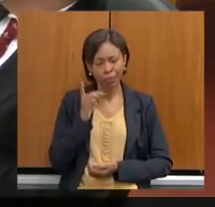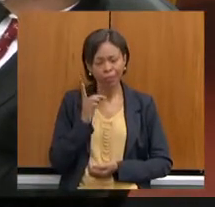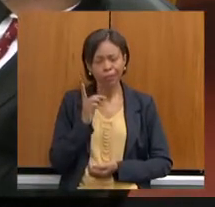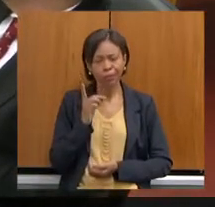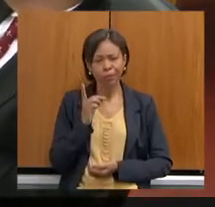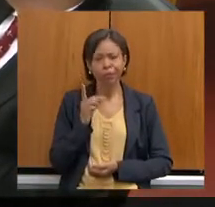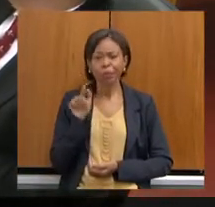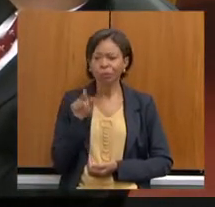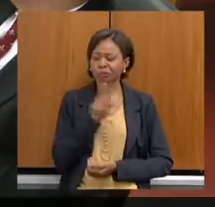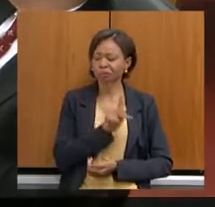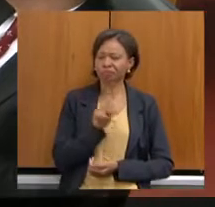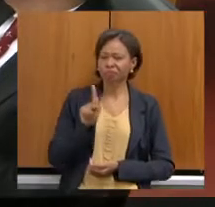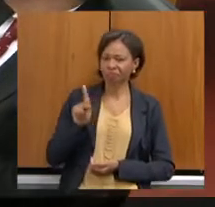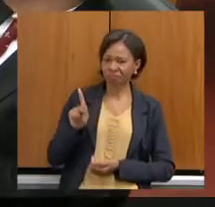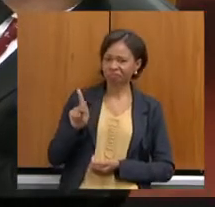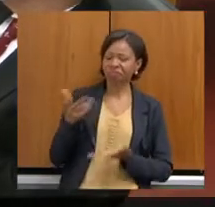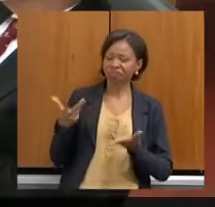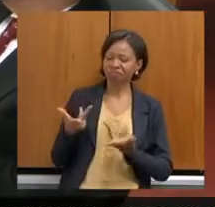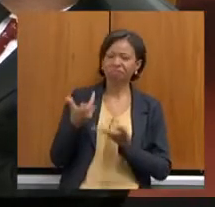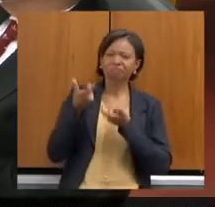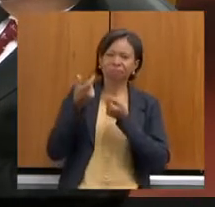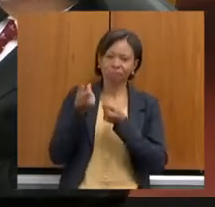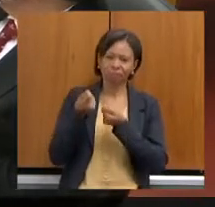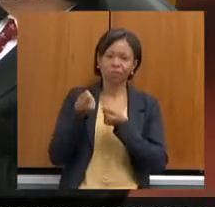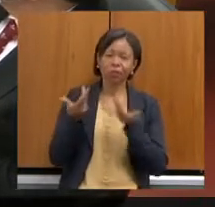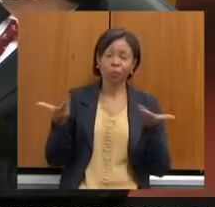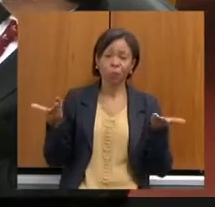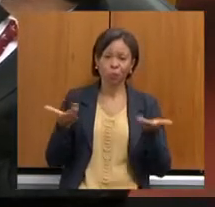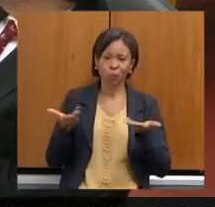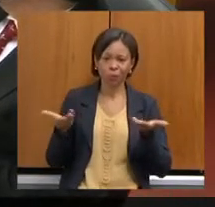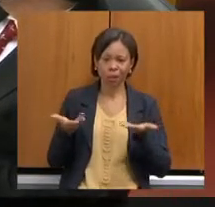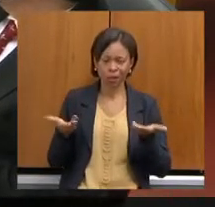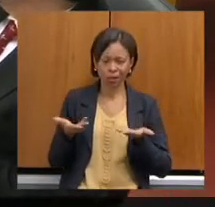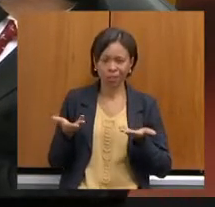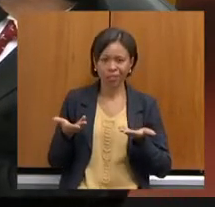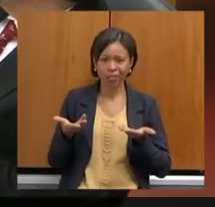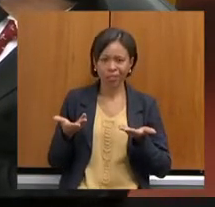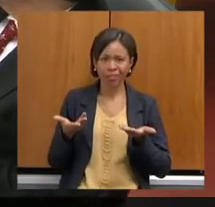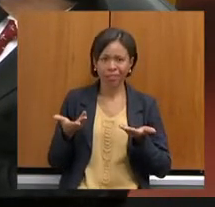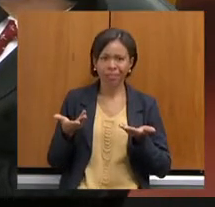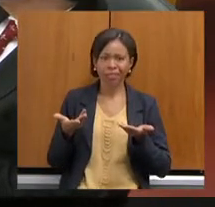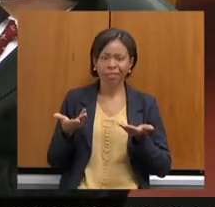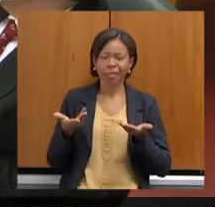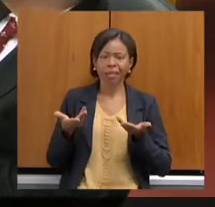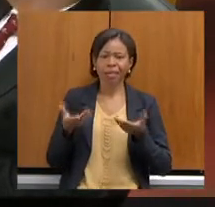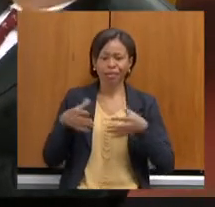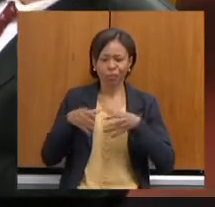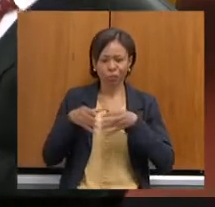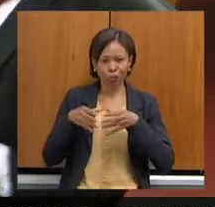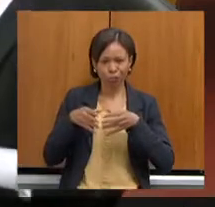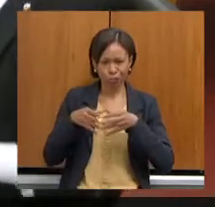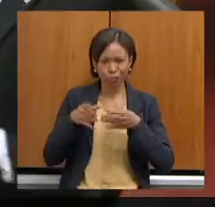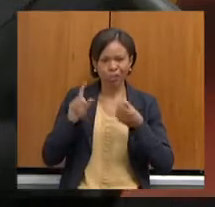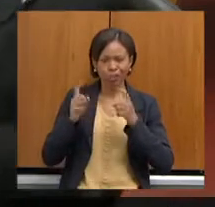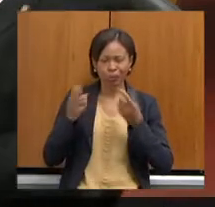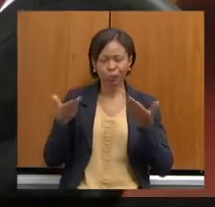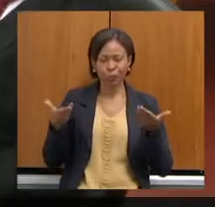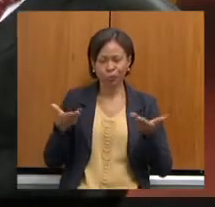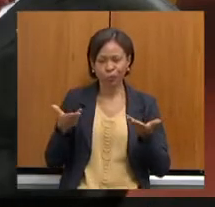que Preside com mais estria essa a comissão e aqui